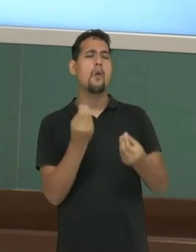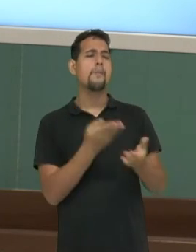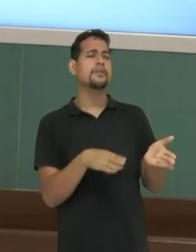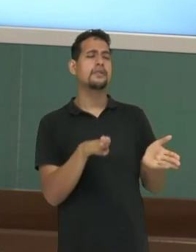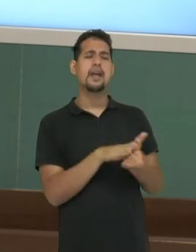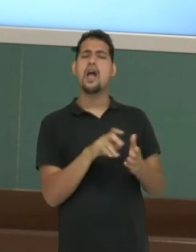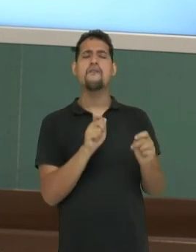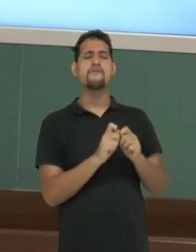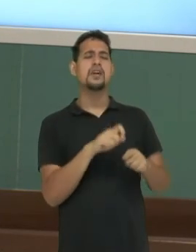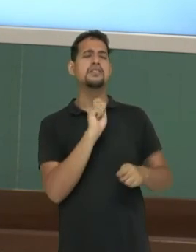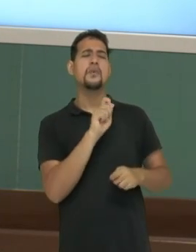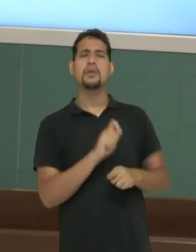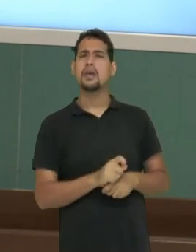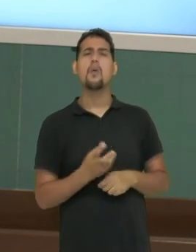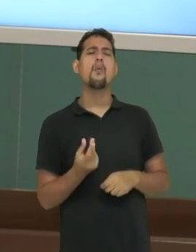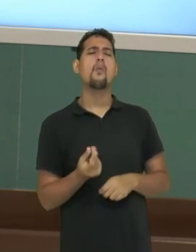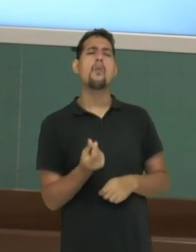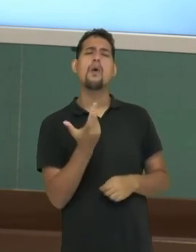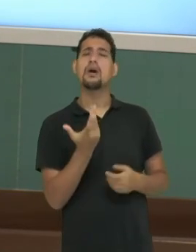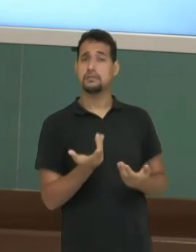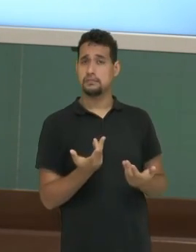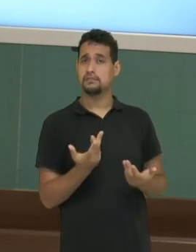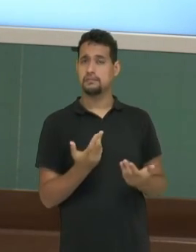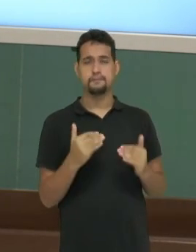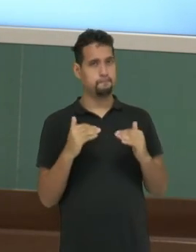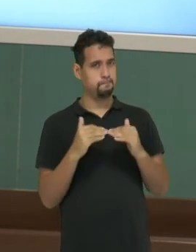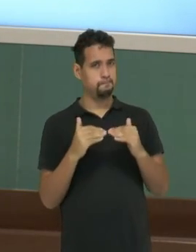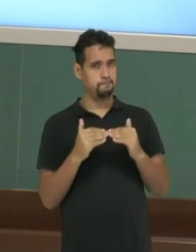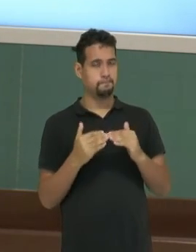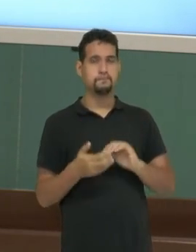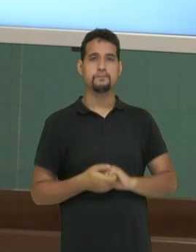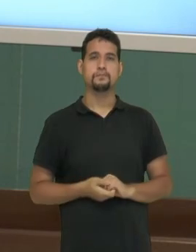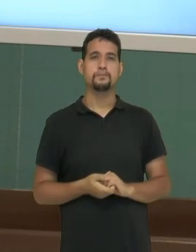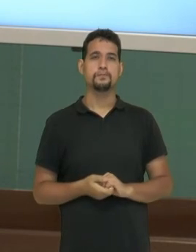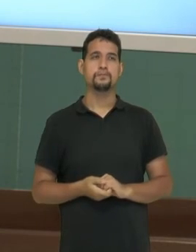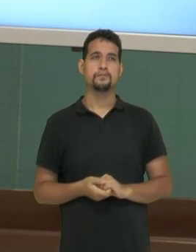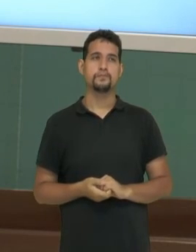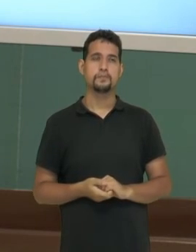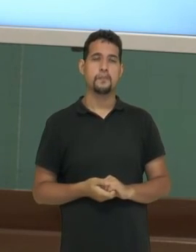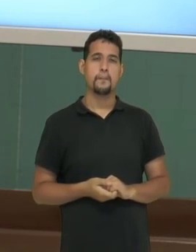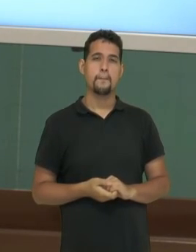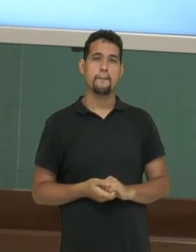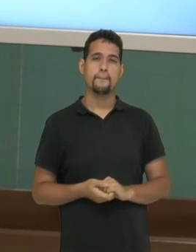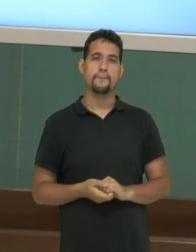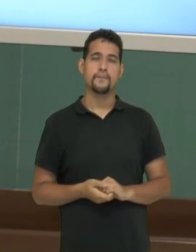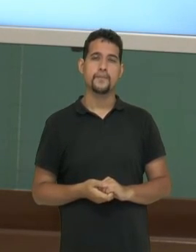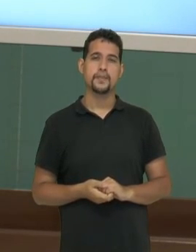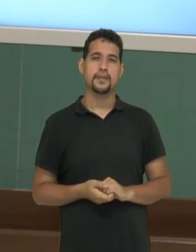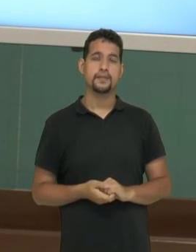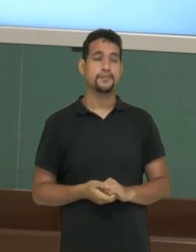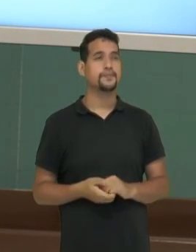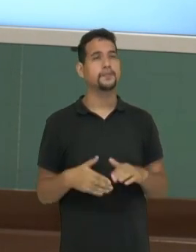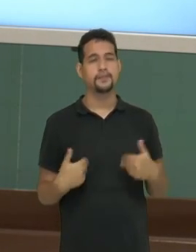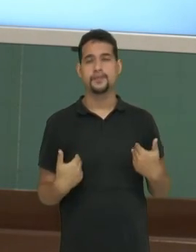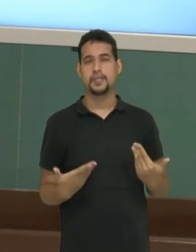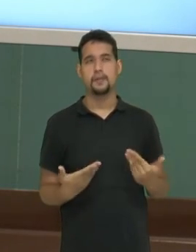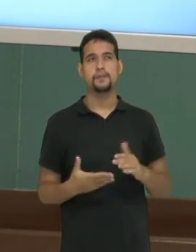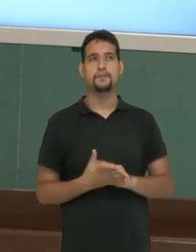o que fazer, valores, de acordo? E,